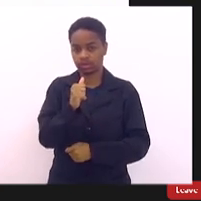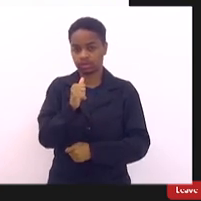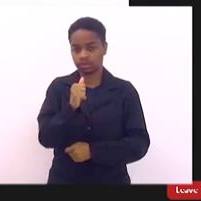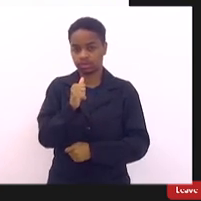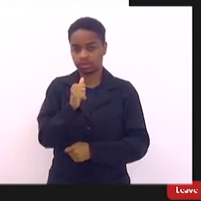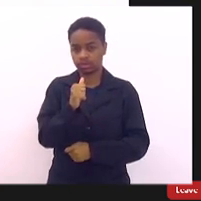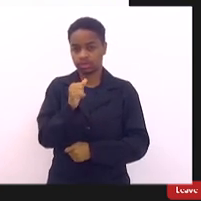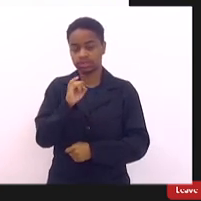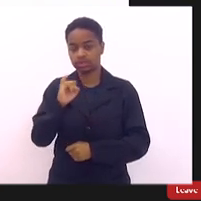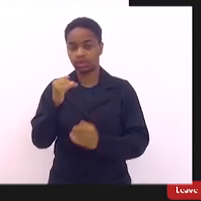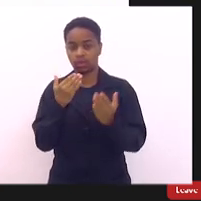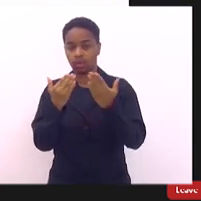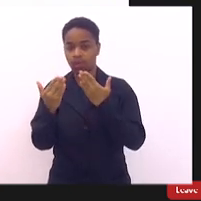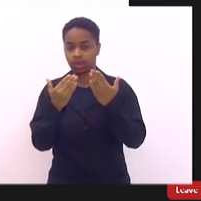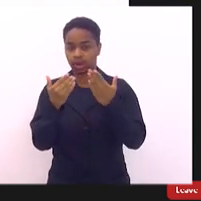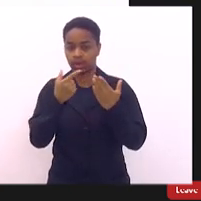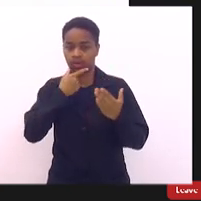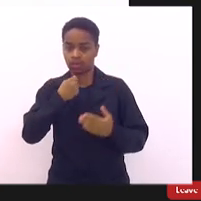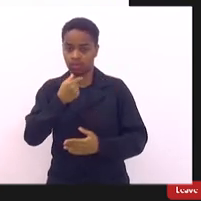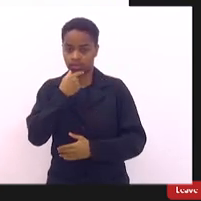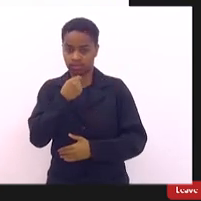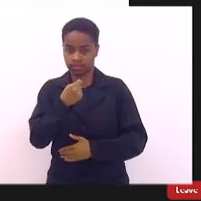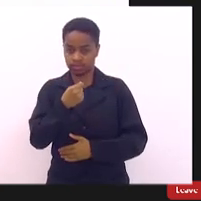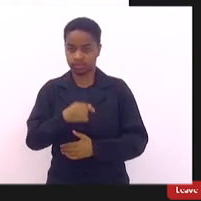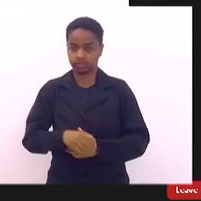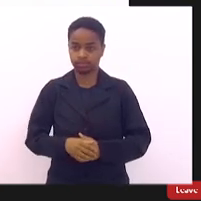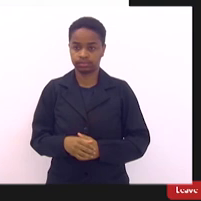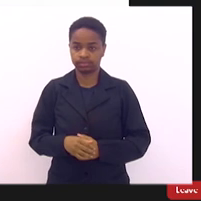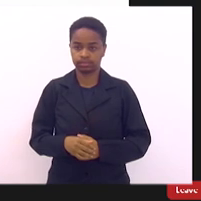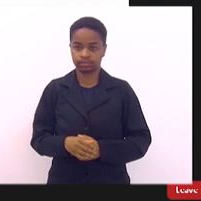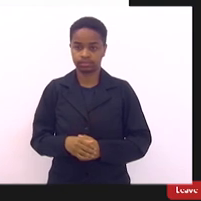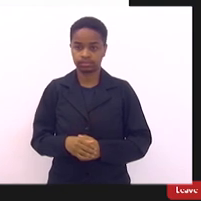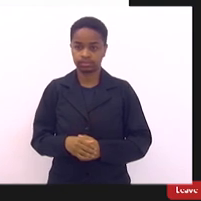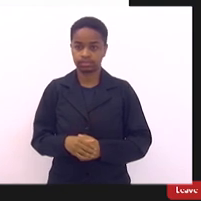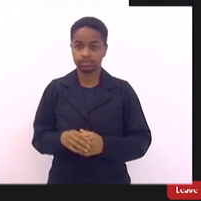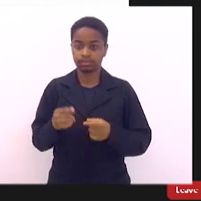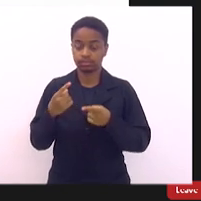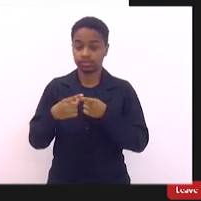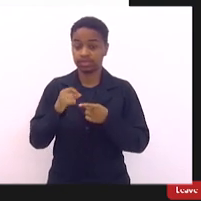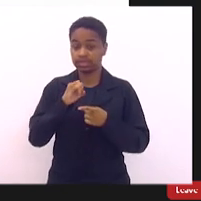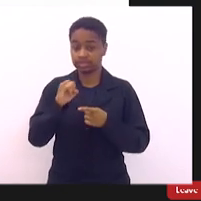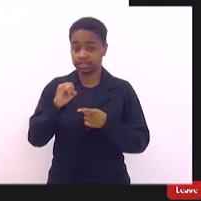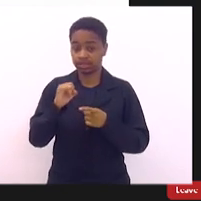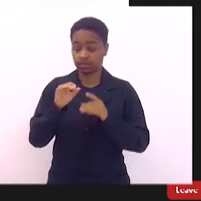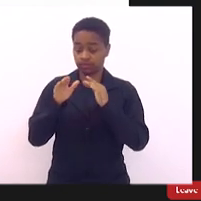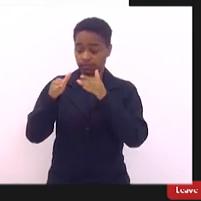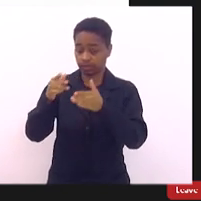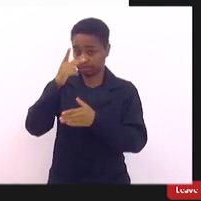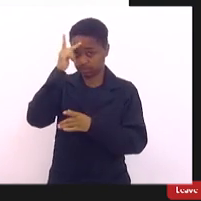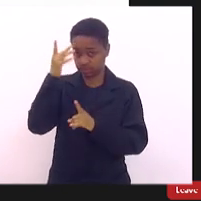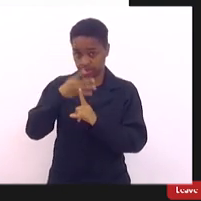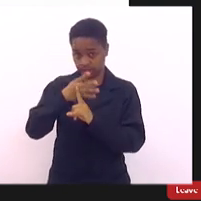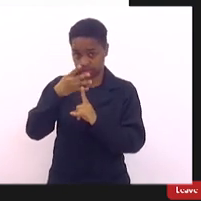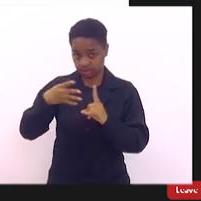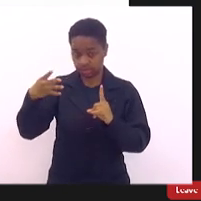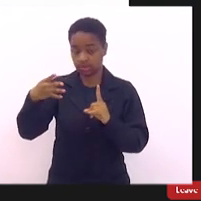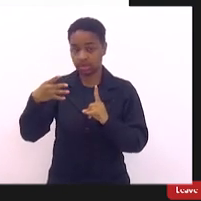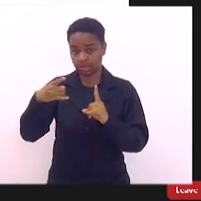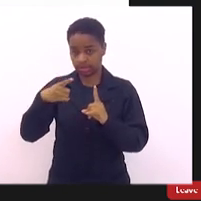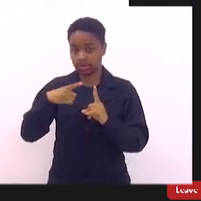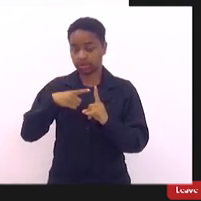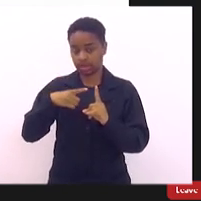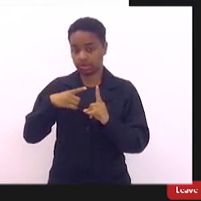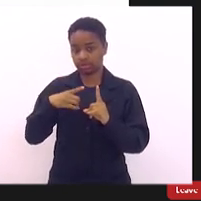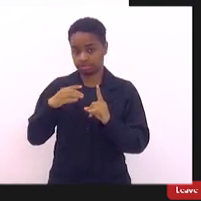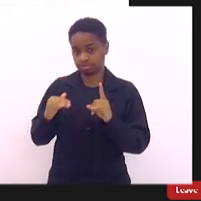violência contra homens, né? Apesar de quando a gente está falando aí de pessoas LGBTQ+, tem uma prevalência